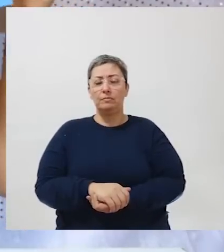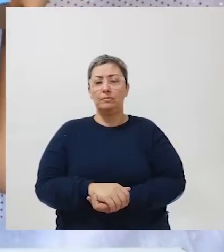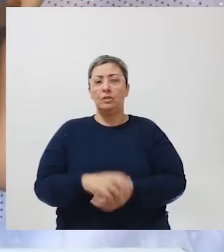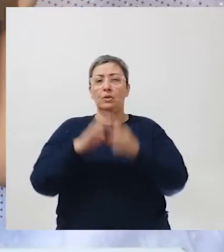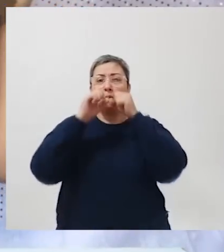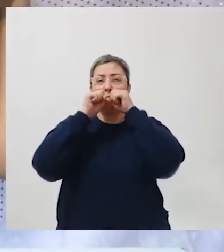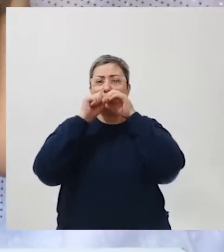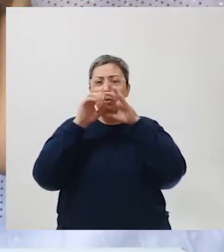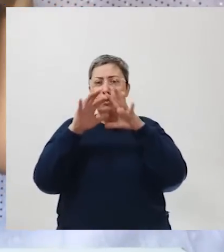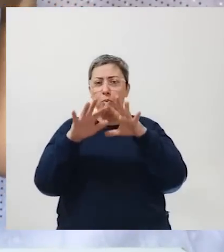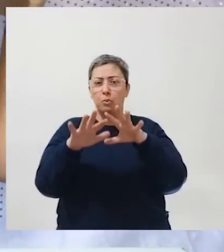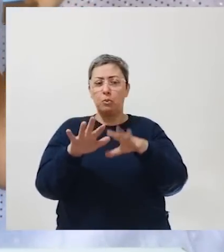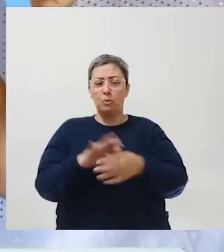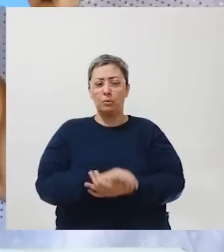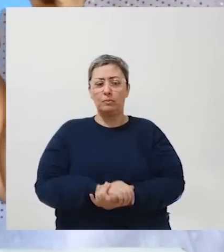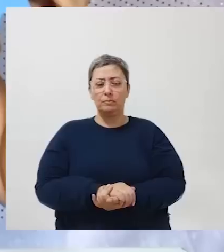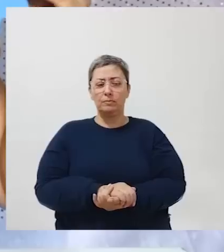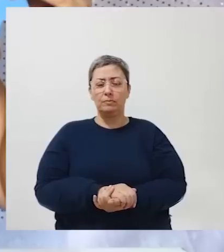e bufou.